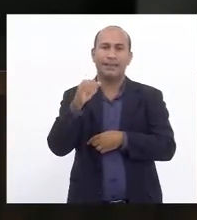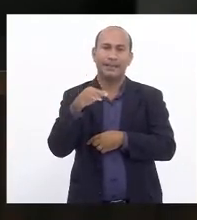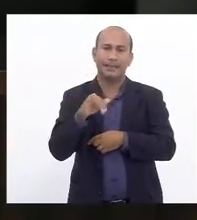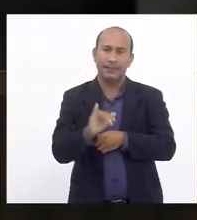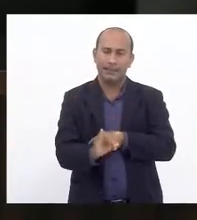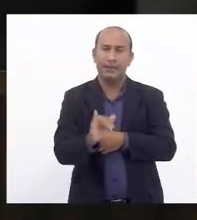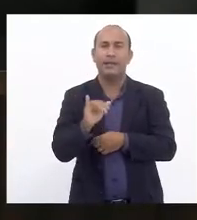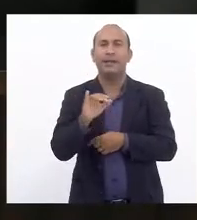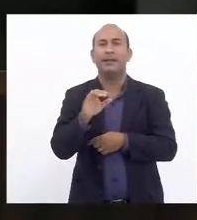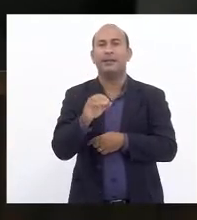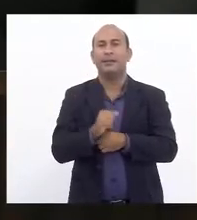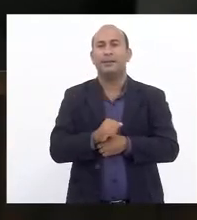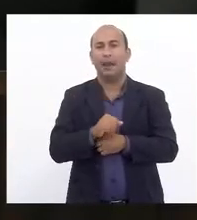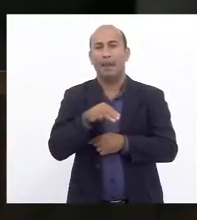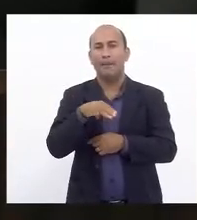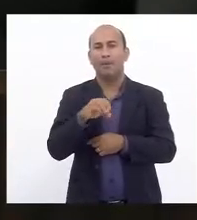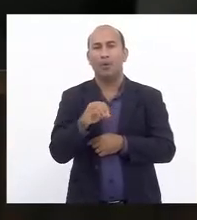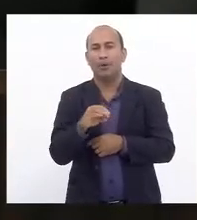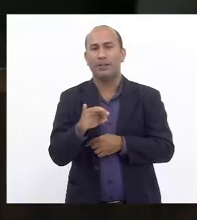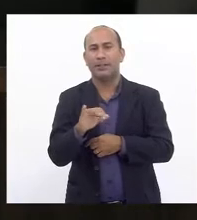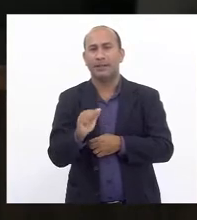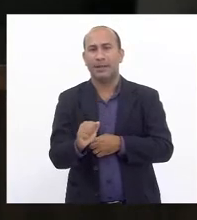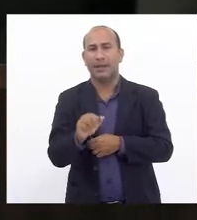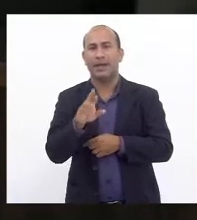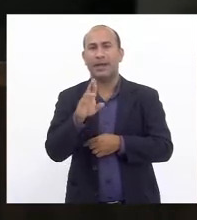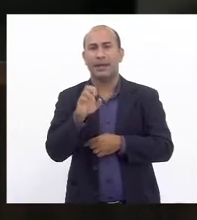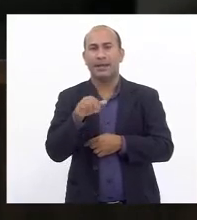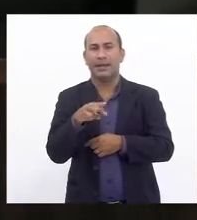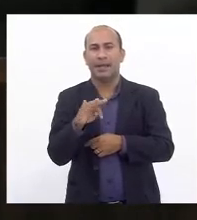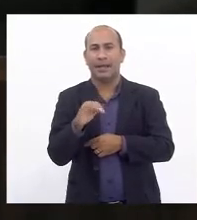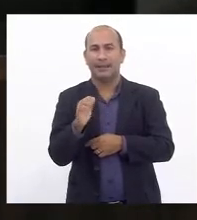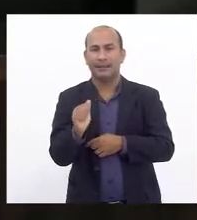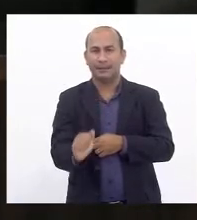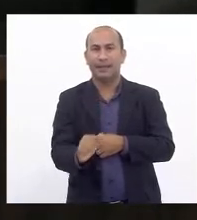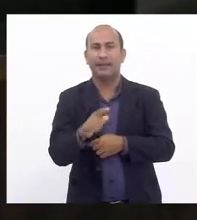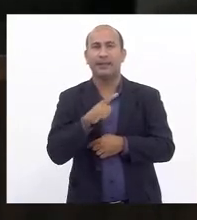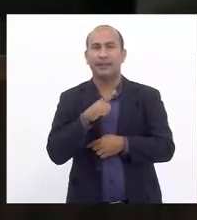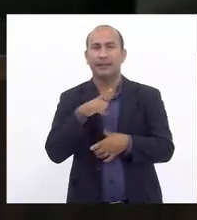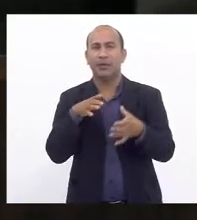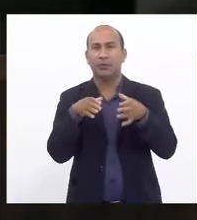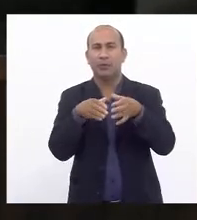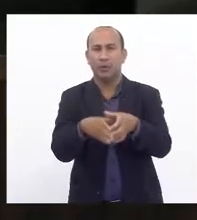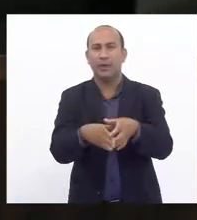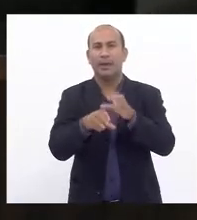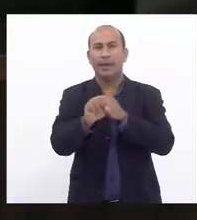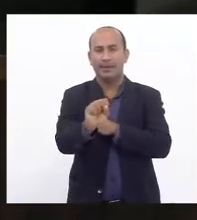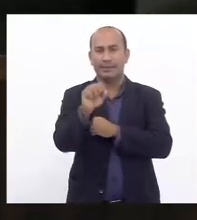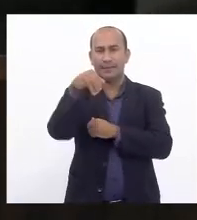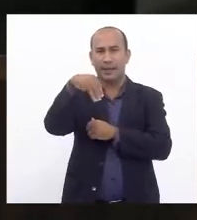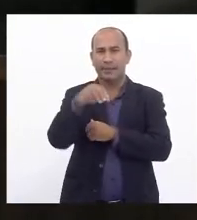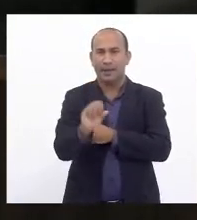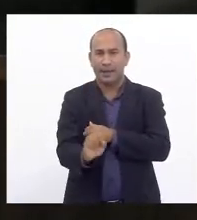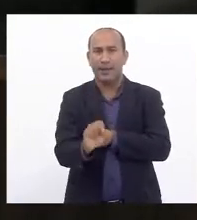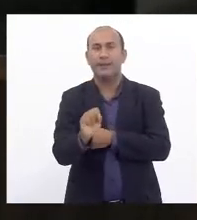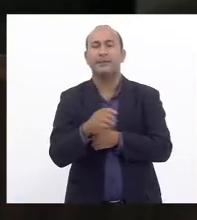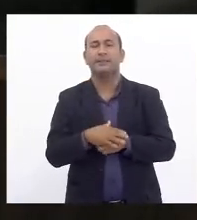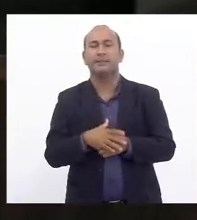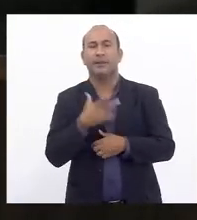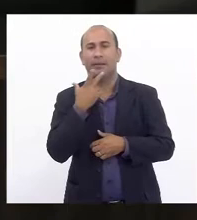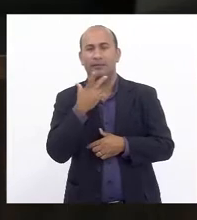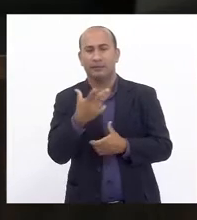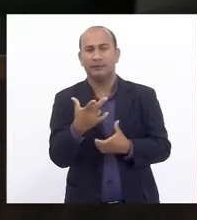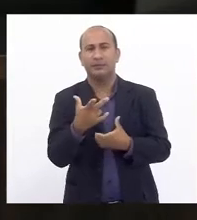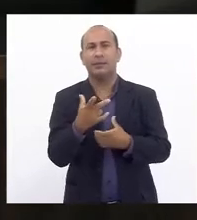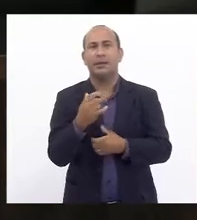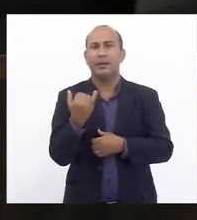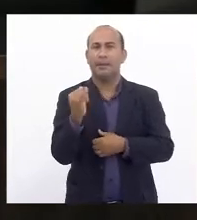Coelho, Flávio Serafini, Mônica Francisco e Renata Souza, que internaliza o convênio de ICMS 187-21 e concede isenção de